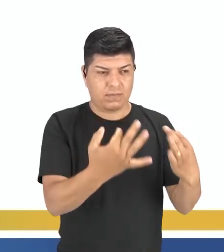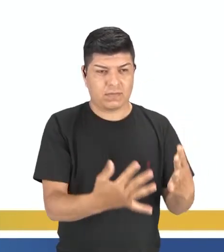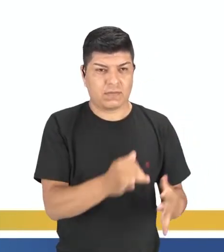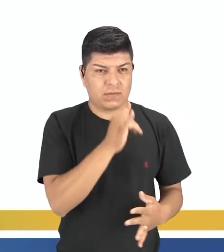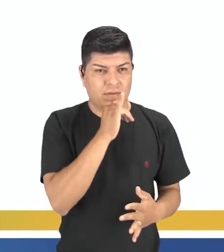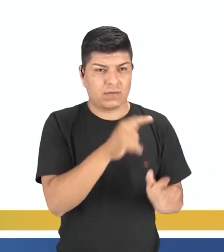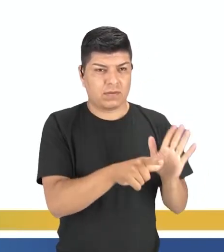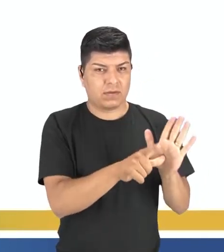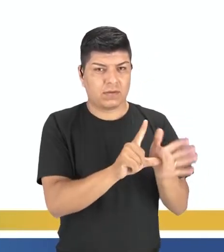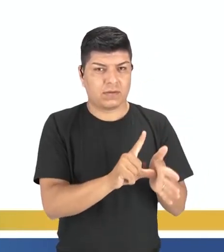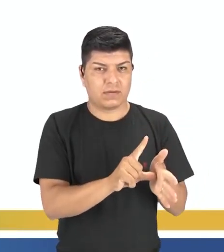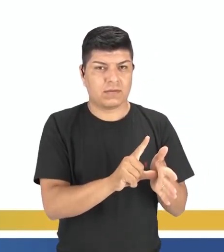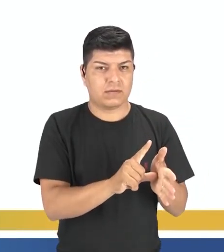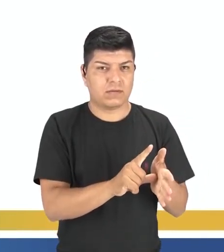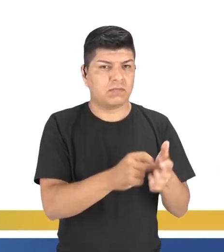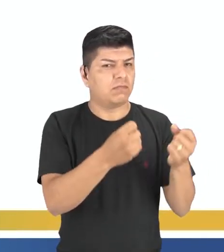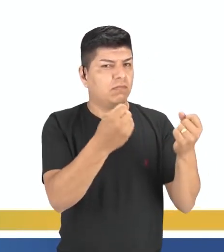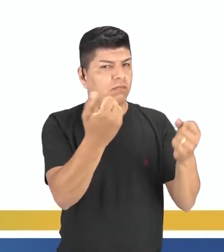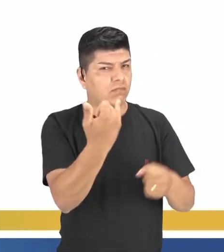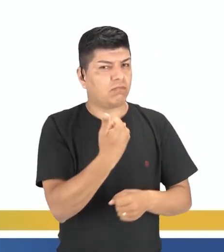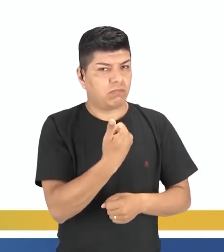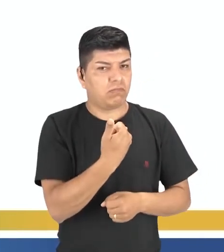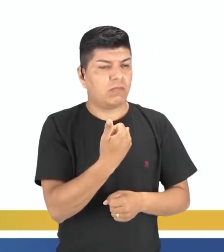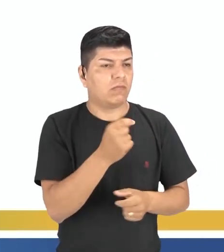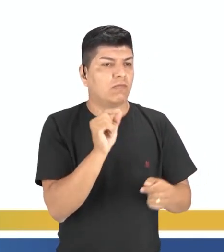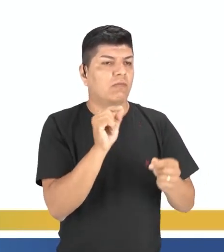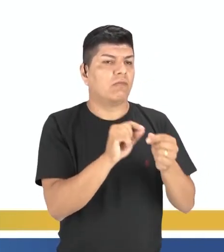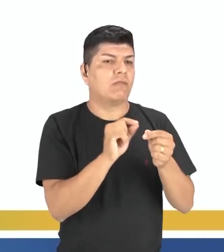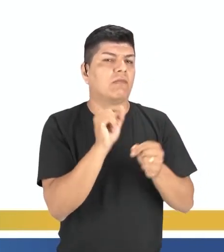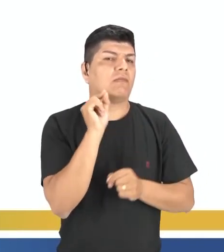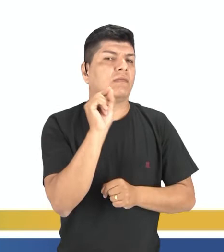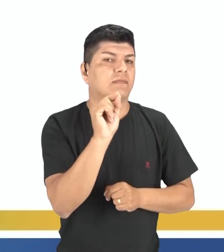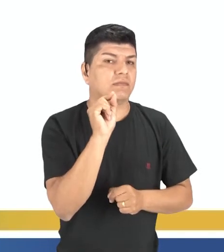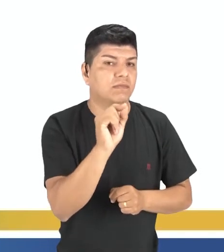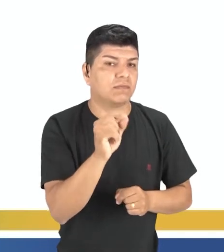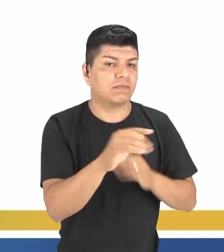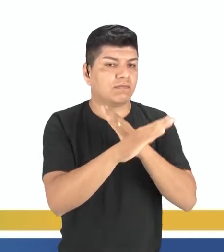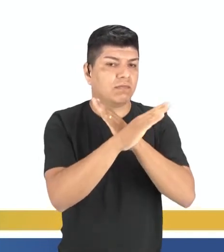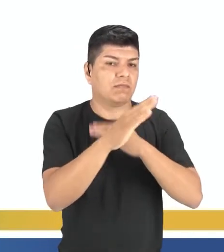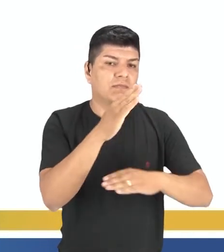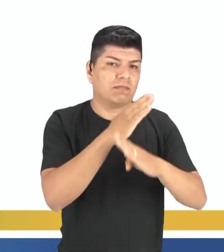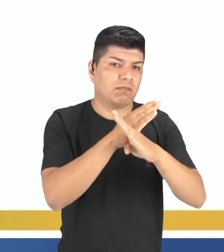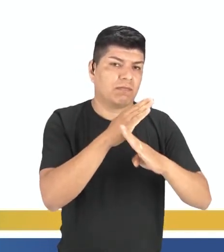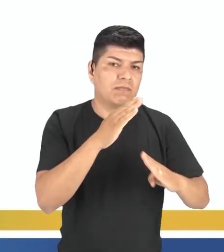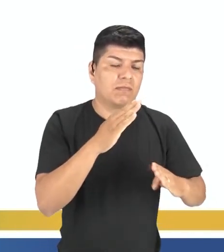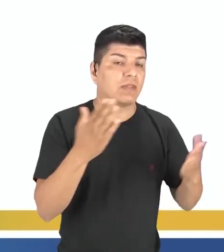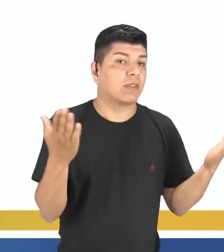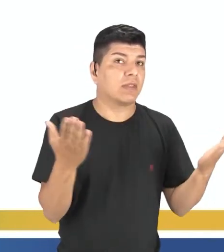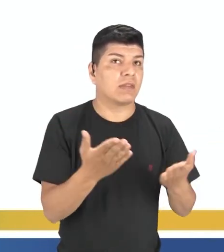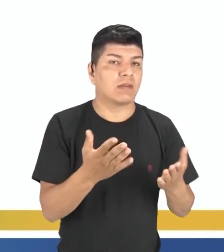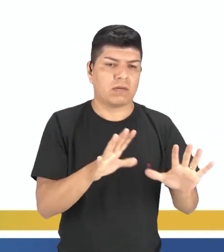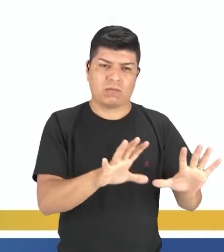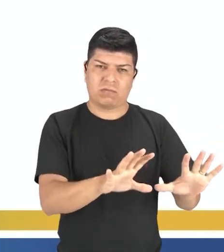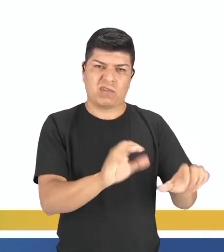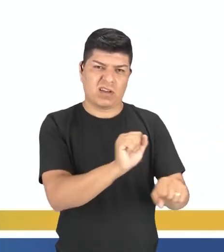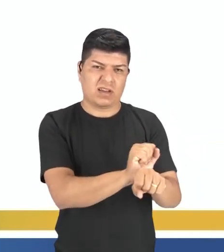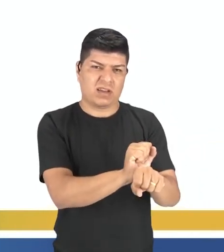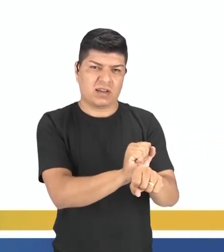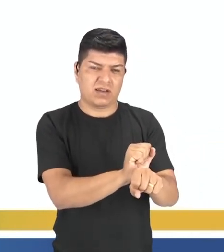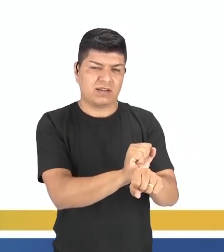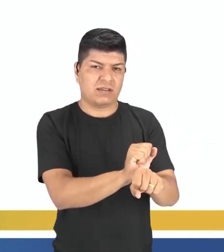exemplo anterior, fala para mim, o que eu vou fazer com essa inequação agora? Devo deixá-la quieta? Devo